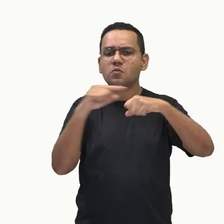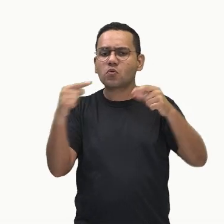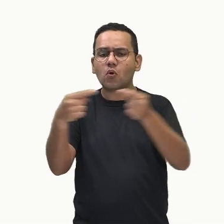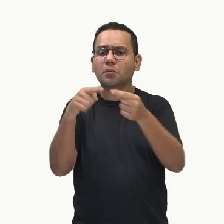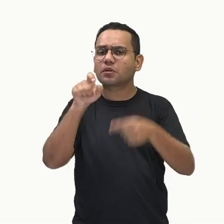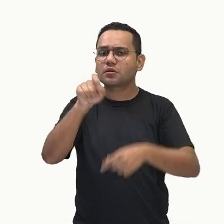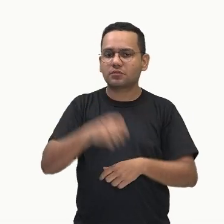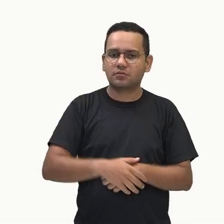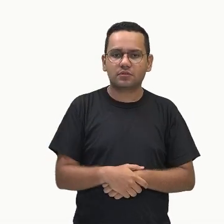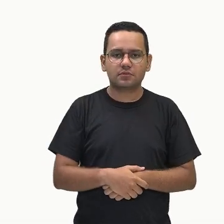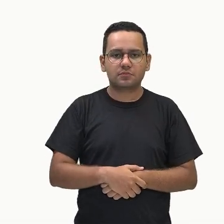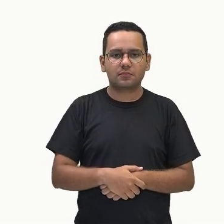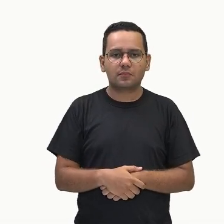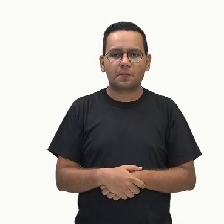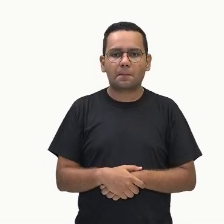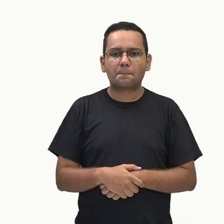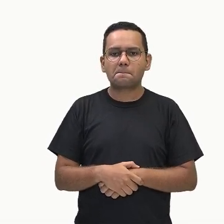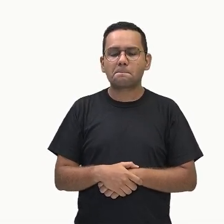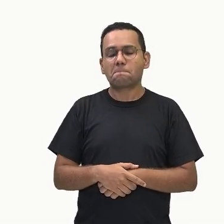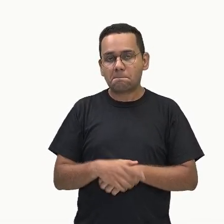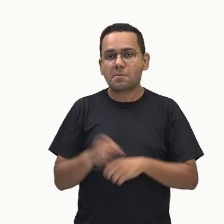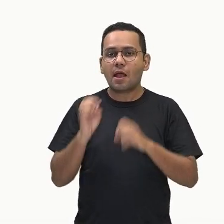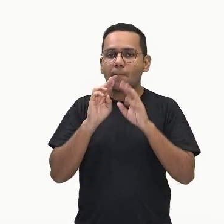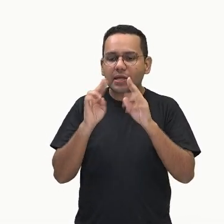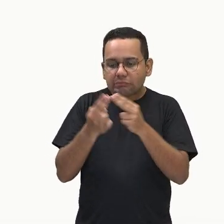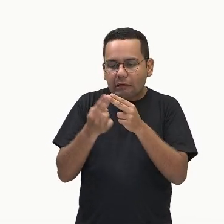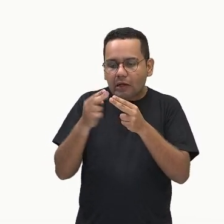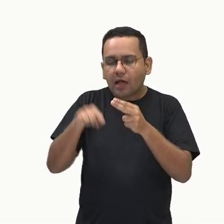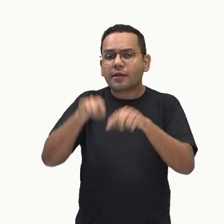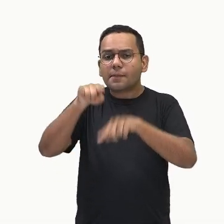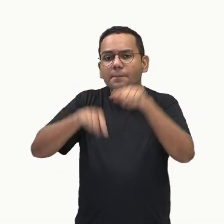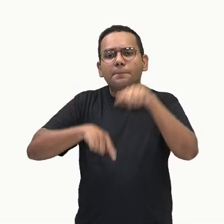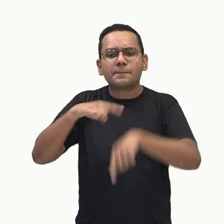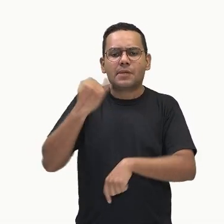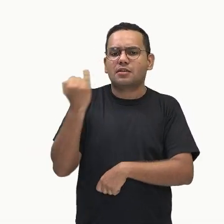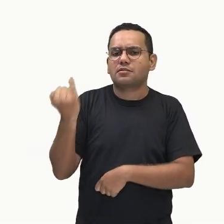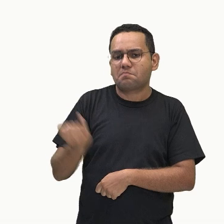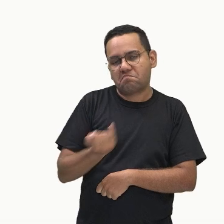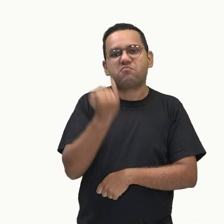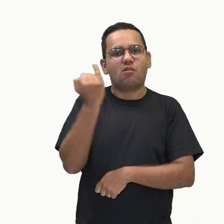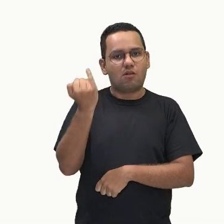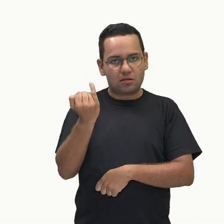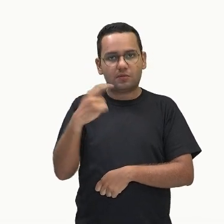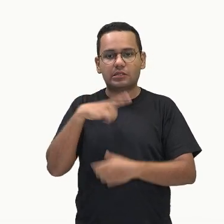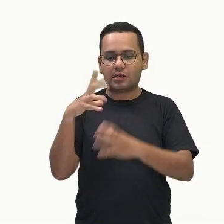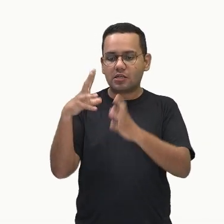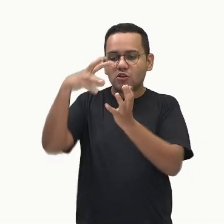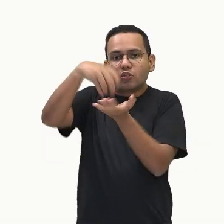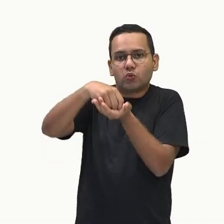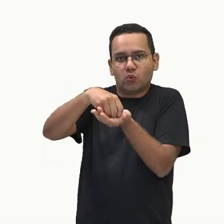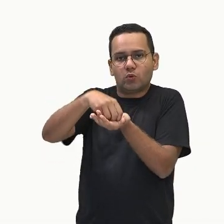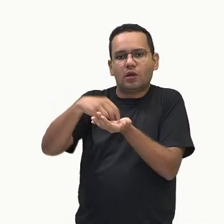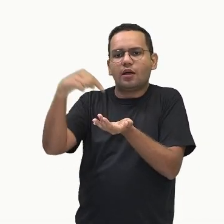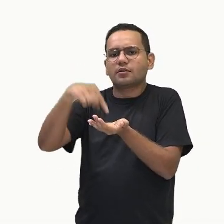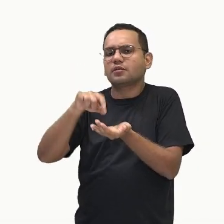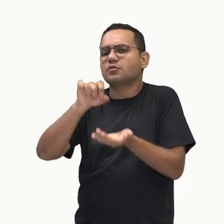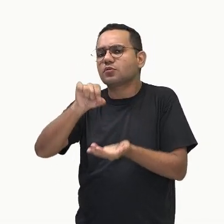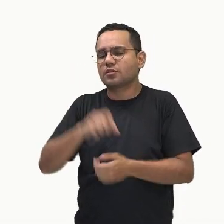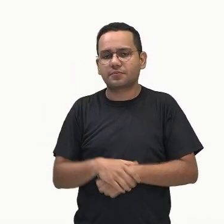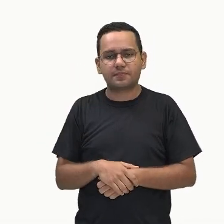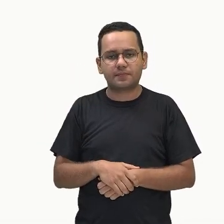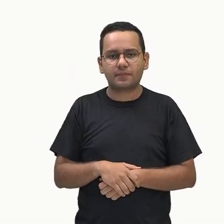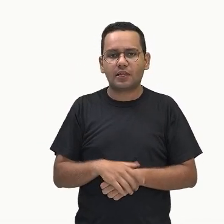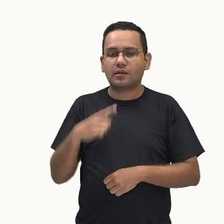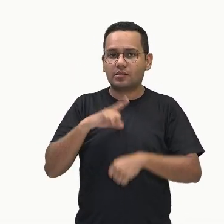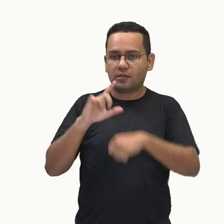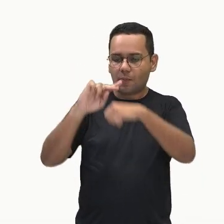a menor partícula, formada por um núcleo. O que nós temos no nosso núcleo?